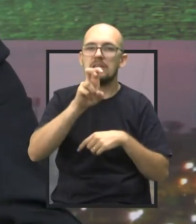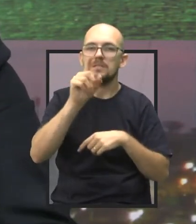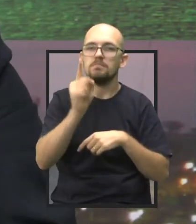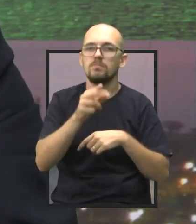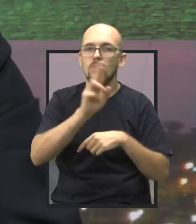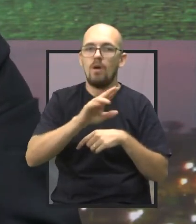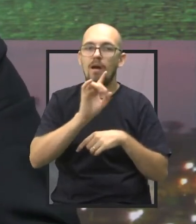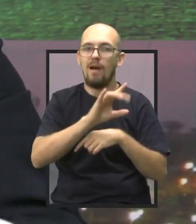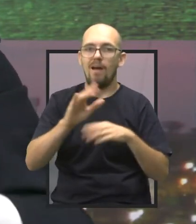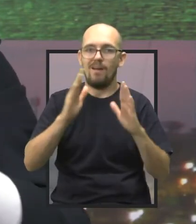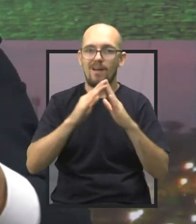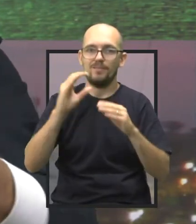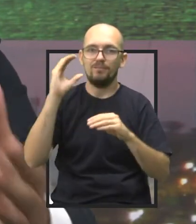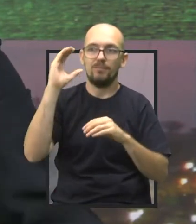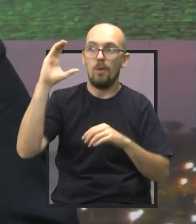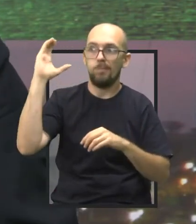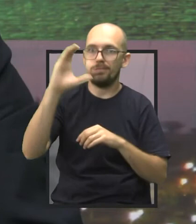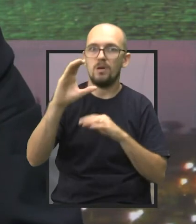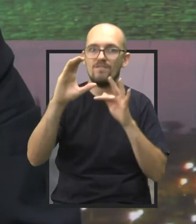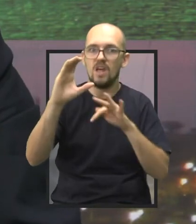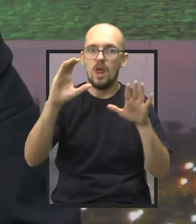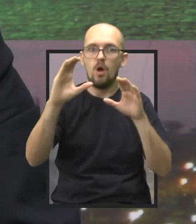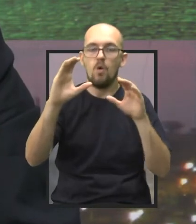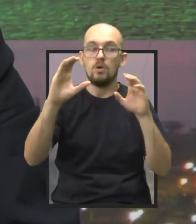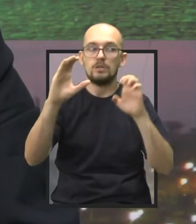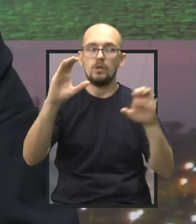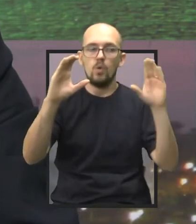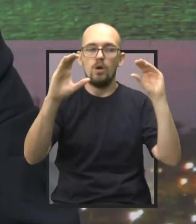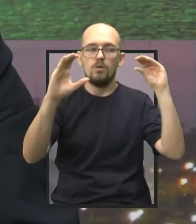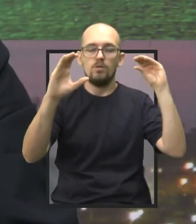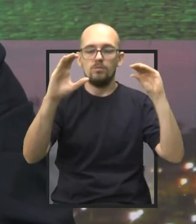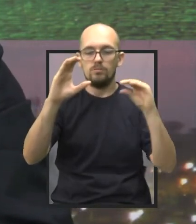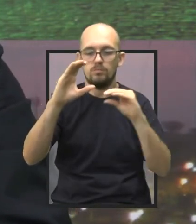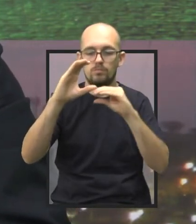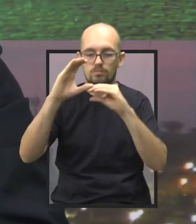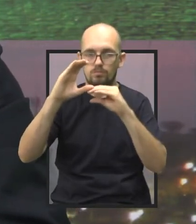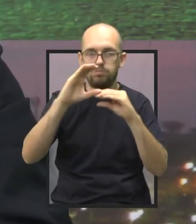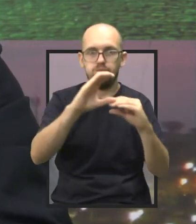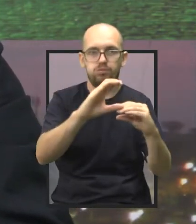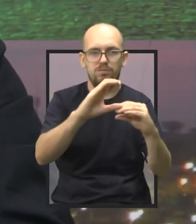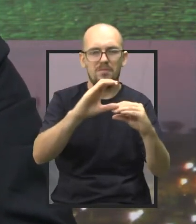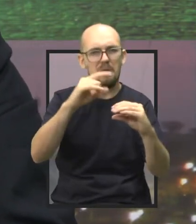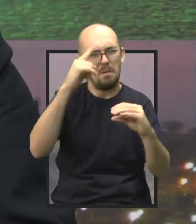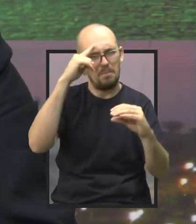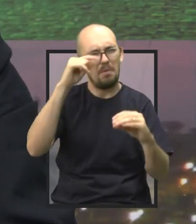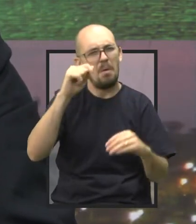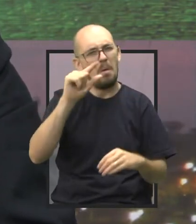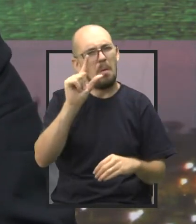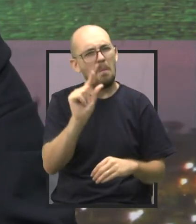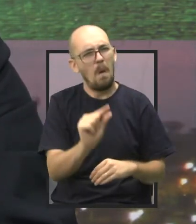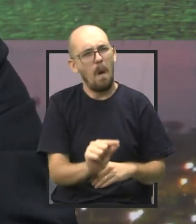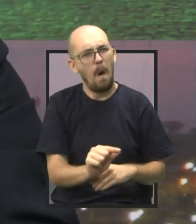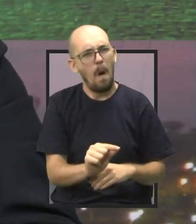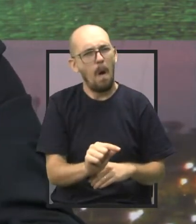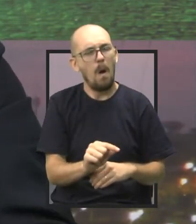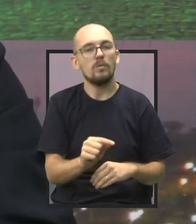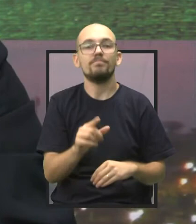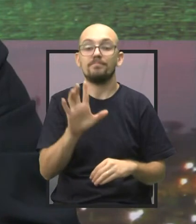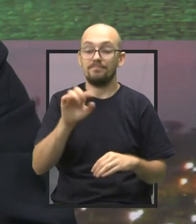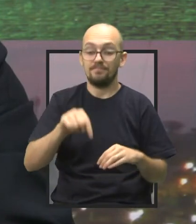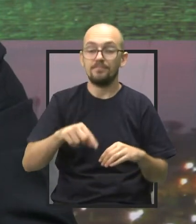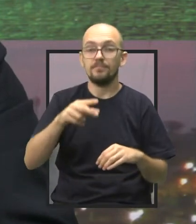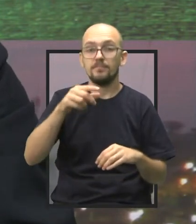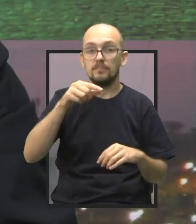desse valor, se eu falar, mas 15 mil por casa é um valor muito baixo, né? Mas aqui em